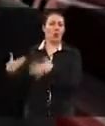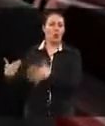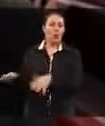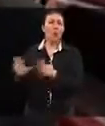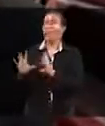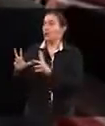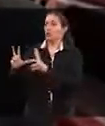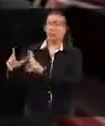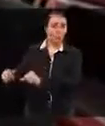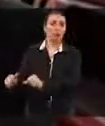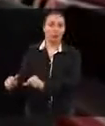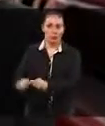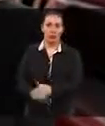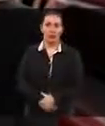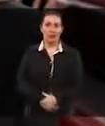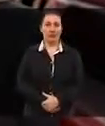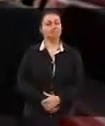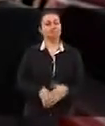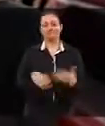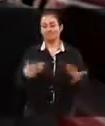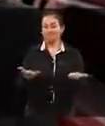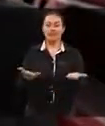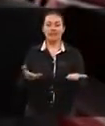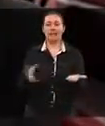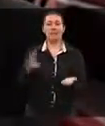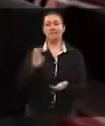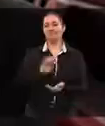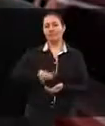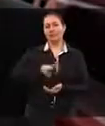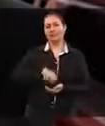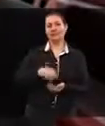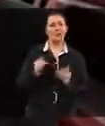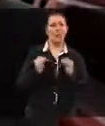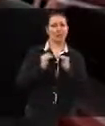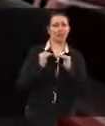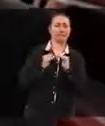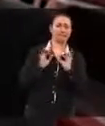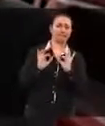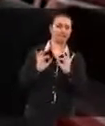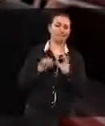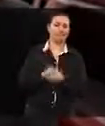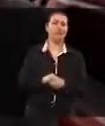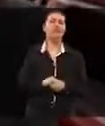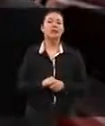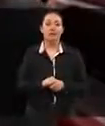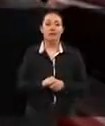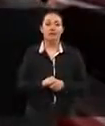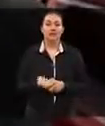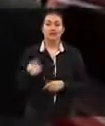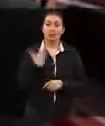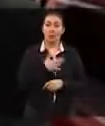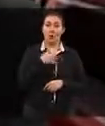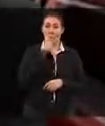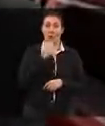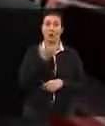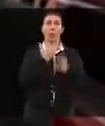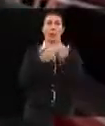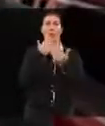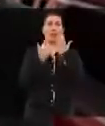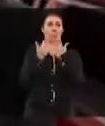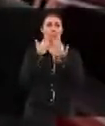né? A gente vai devorar tudo que a gente pode. Então, não é algo coerente, né? Nós vamos